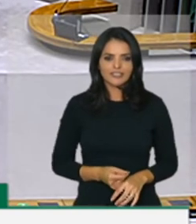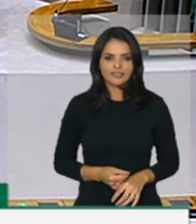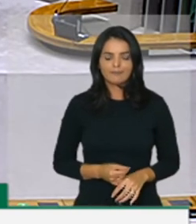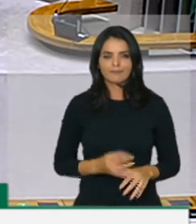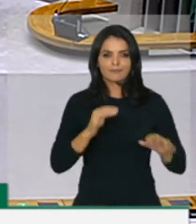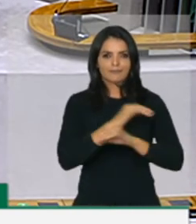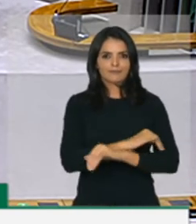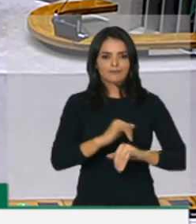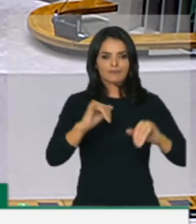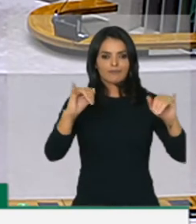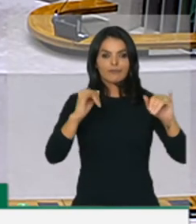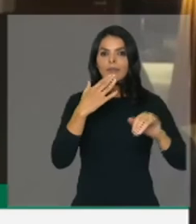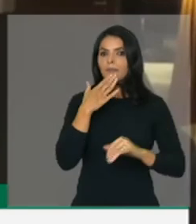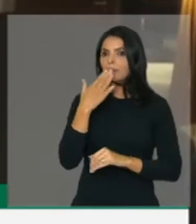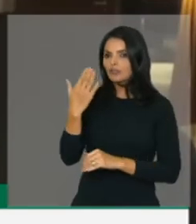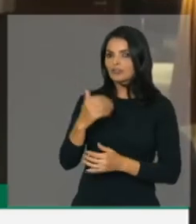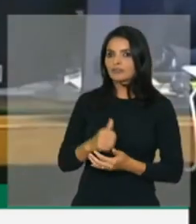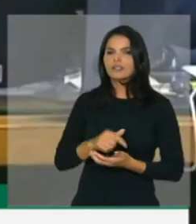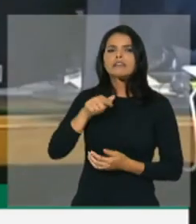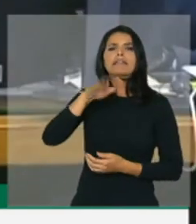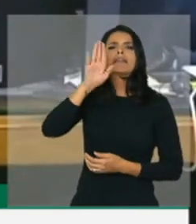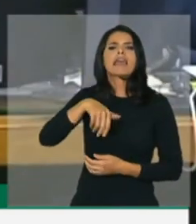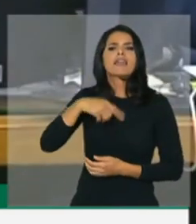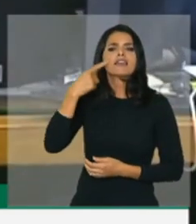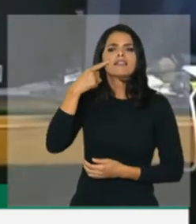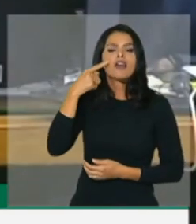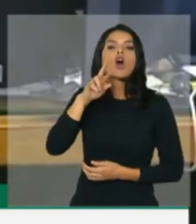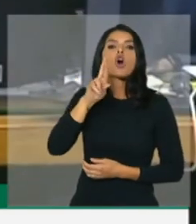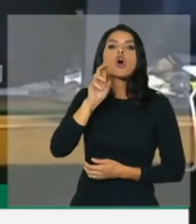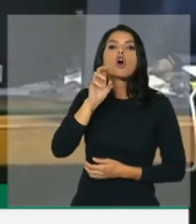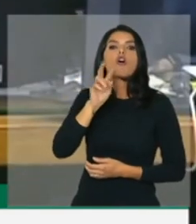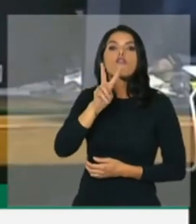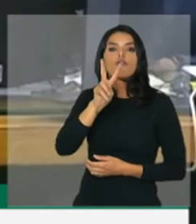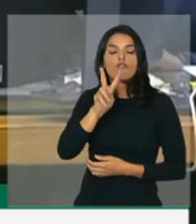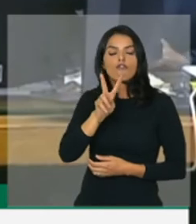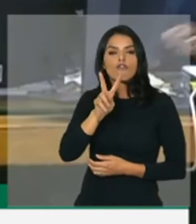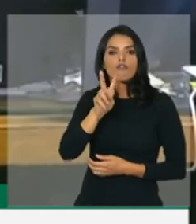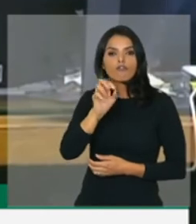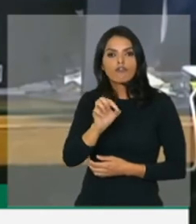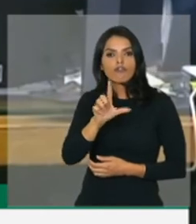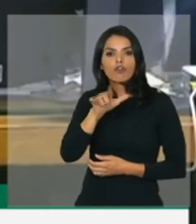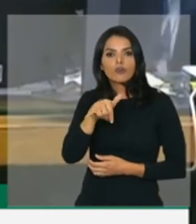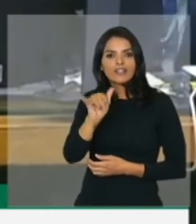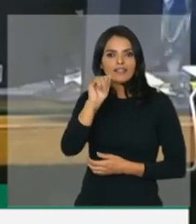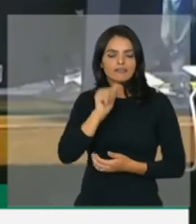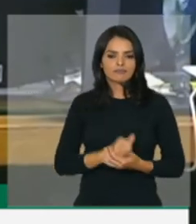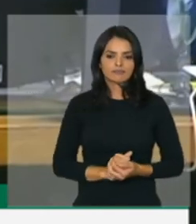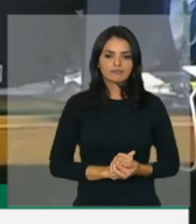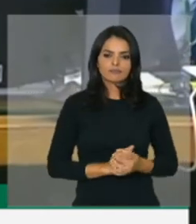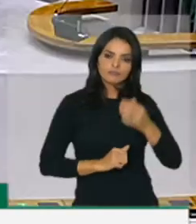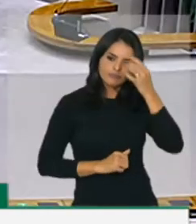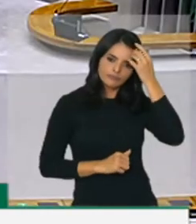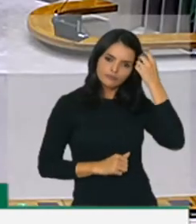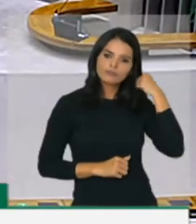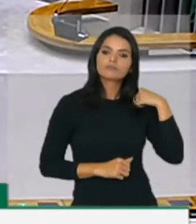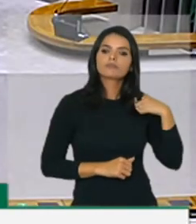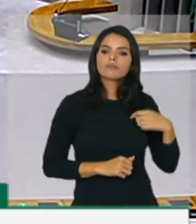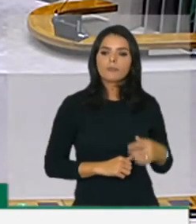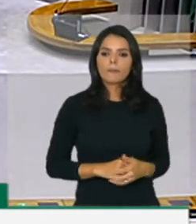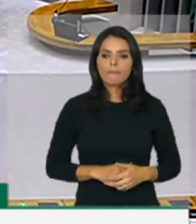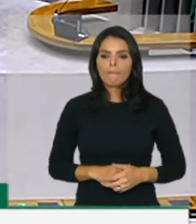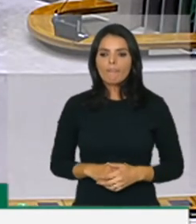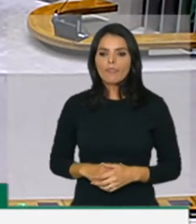aí meu pedido, presidente. De quem? Rona Queiroz. Rona Queiroz foi? Foi, sim. Obrigado, presidente.